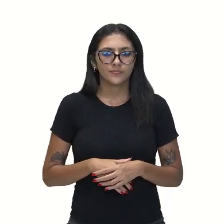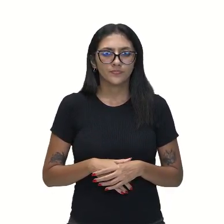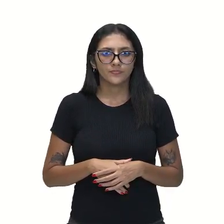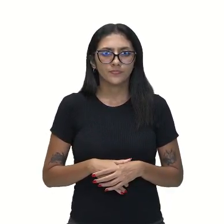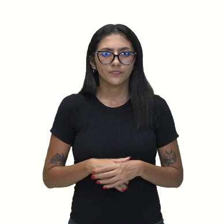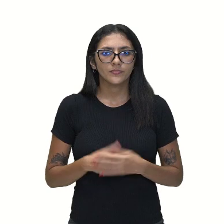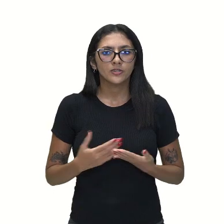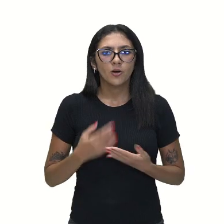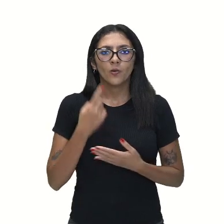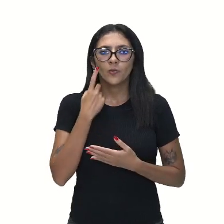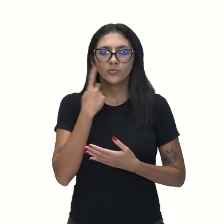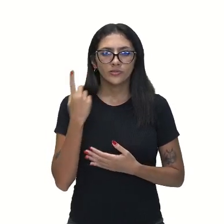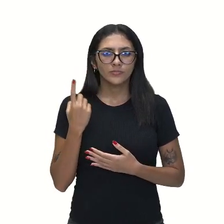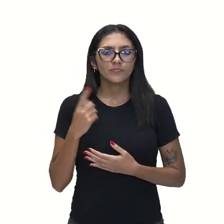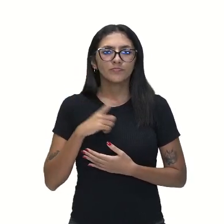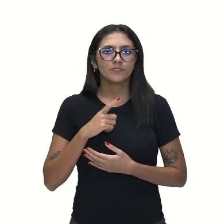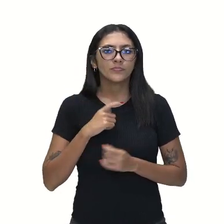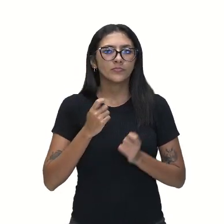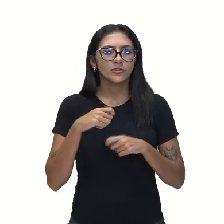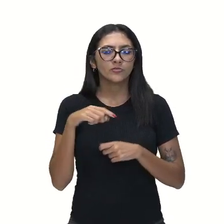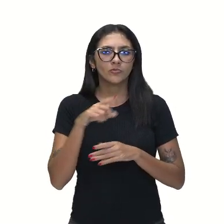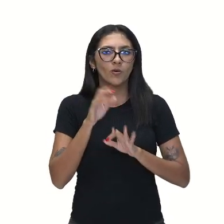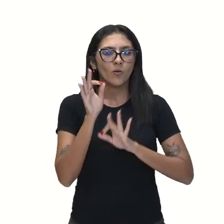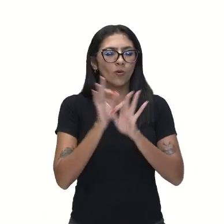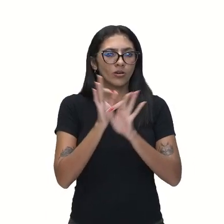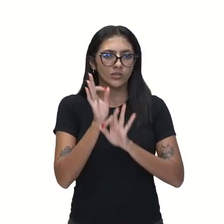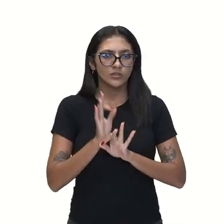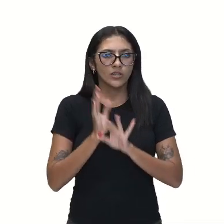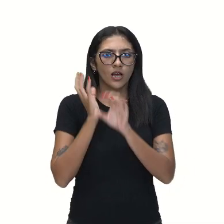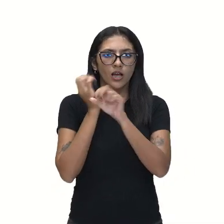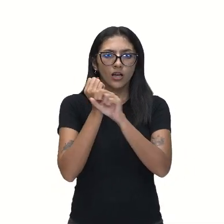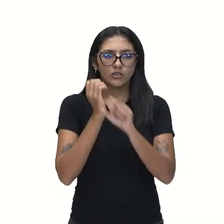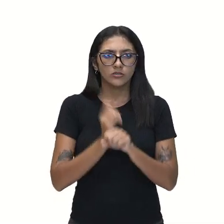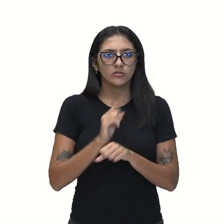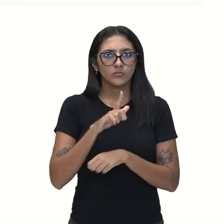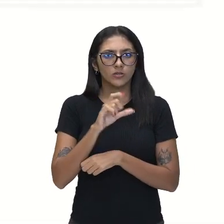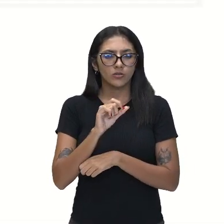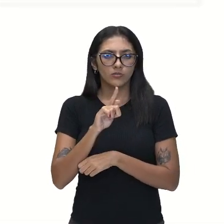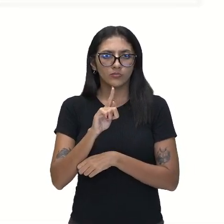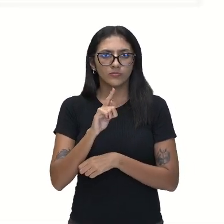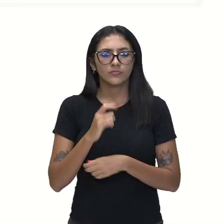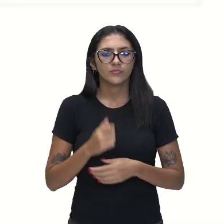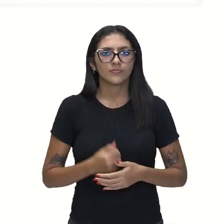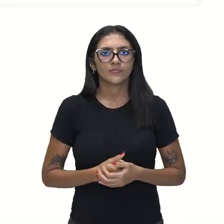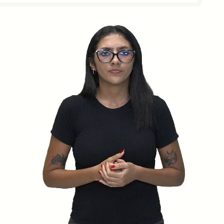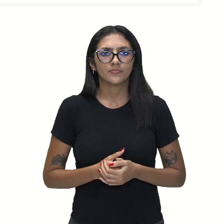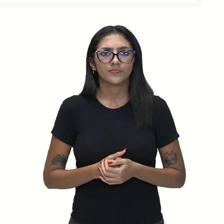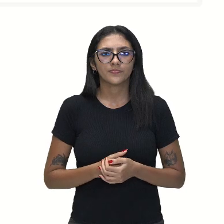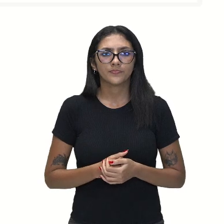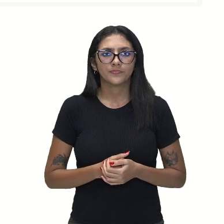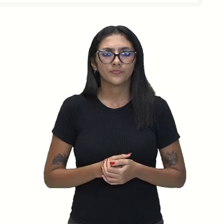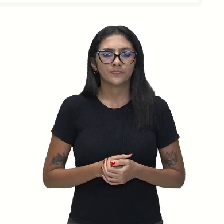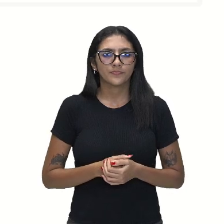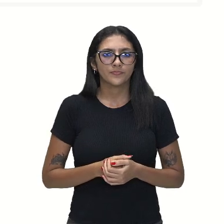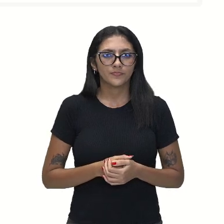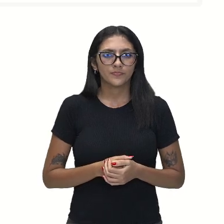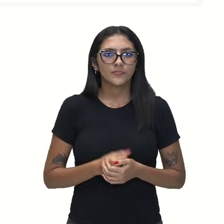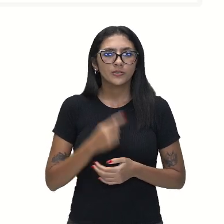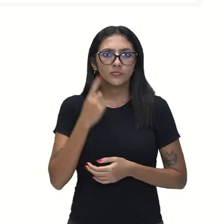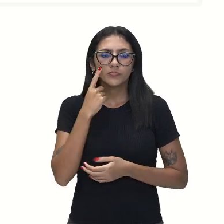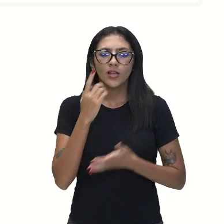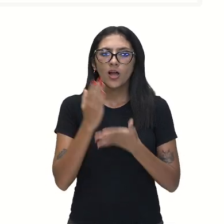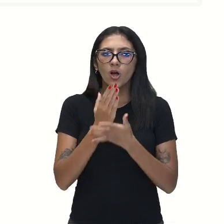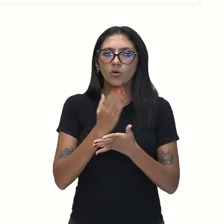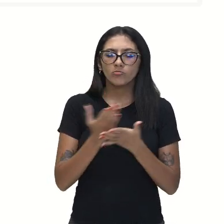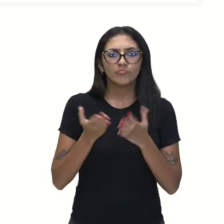é dessa forma que a gente vai trabalhar o cálculo dos logaritmos, tá? Veja que nós estamos trabalhando aqui alguns